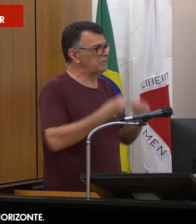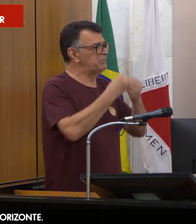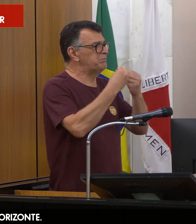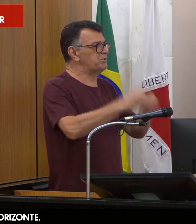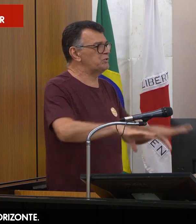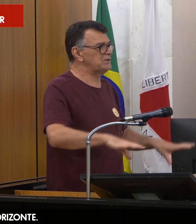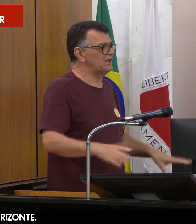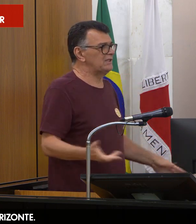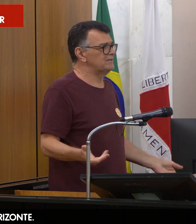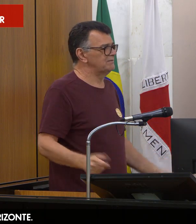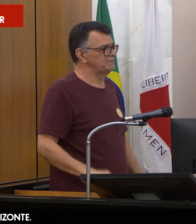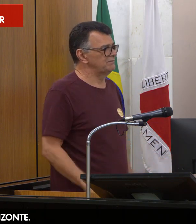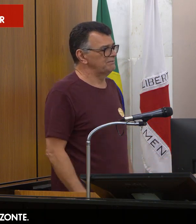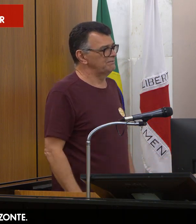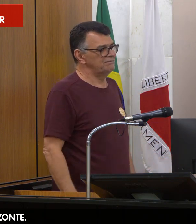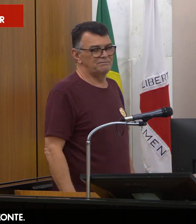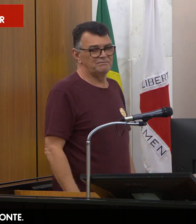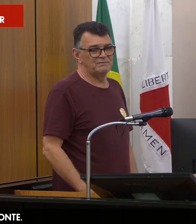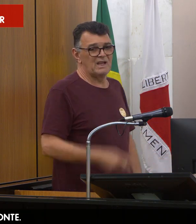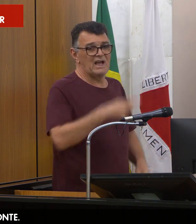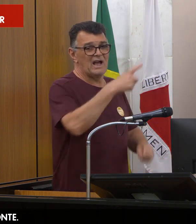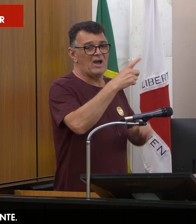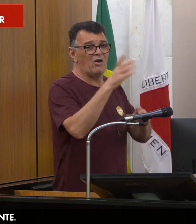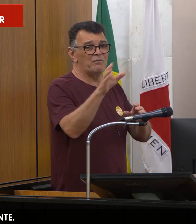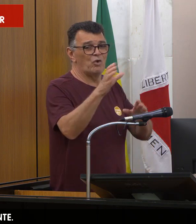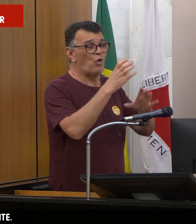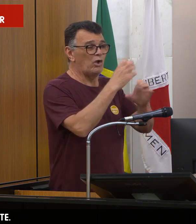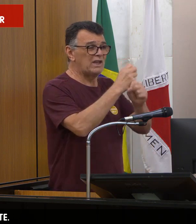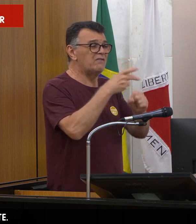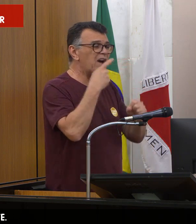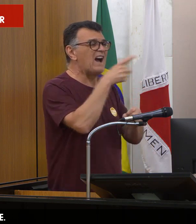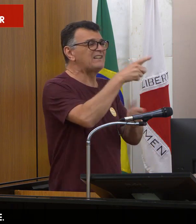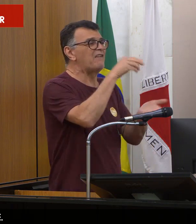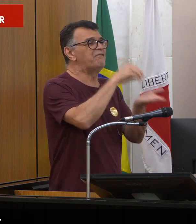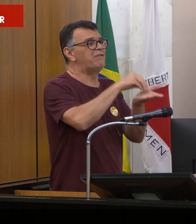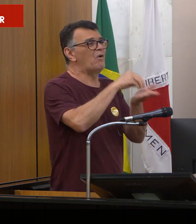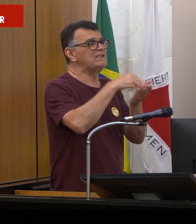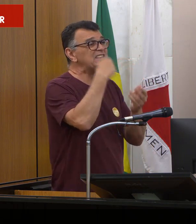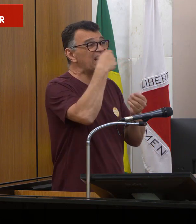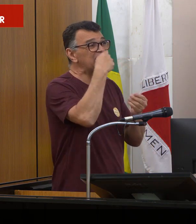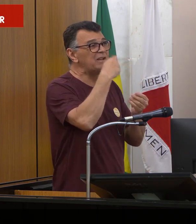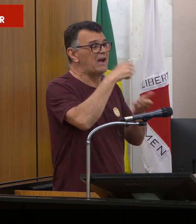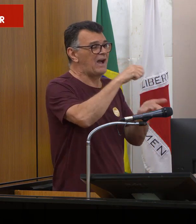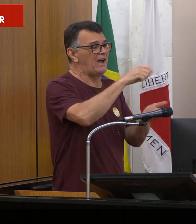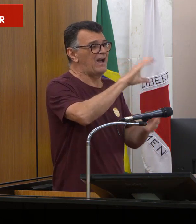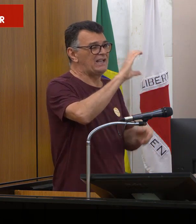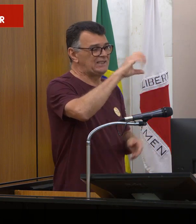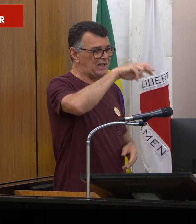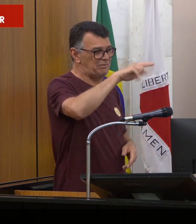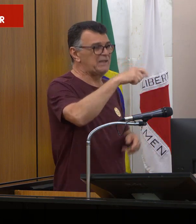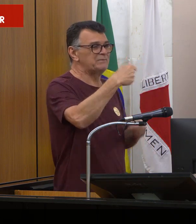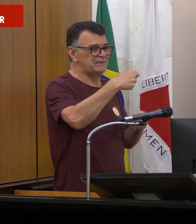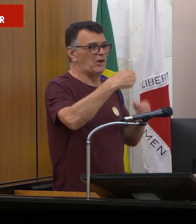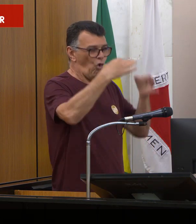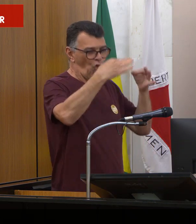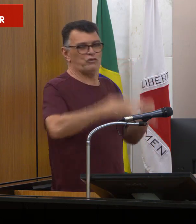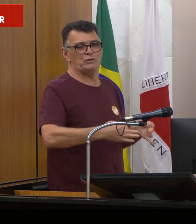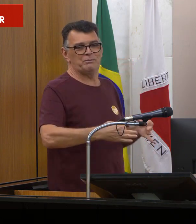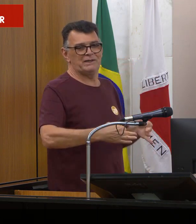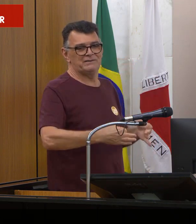isso e eu acabei levando prejuízo não conseguindo deduzir o tratamento no meu imposto de